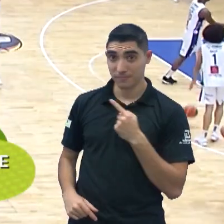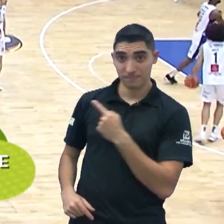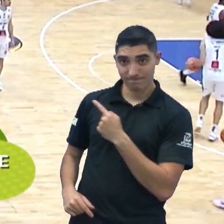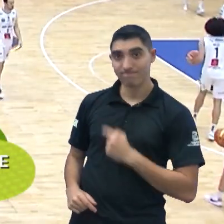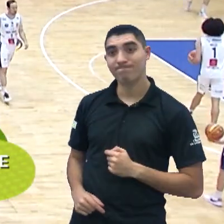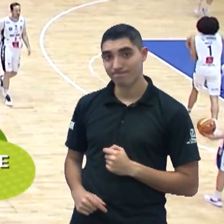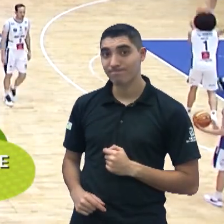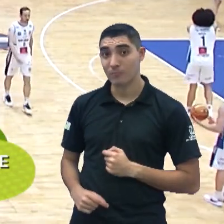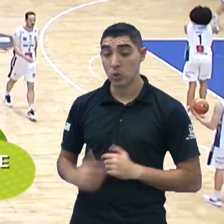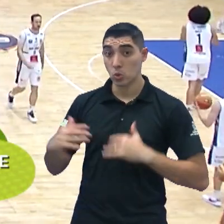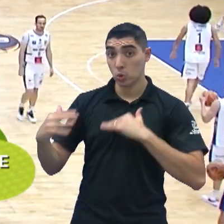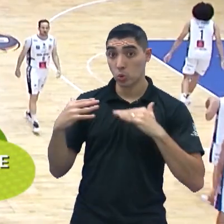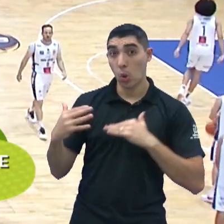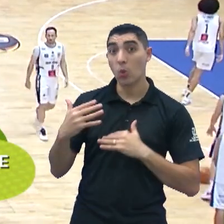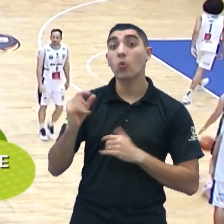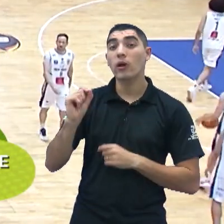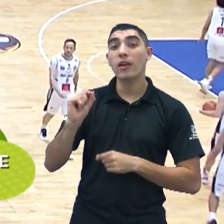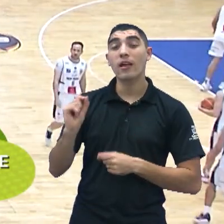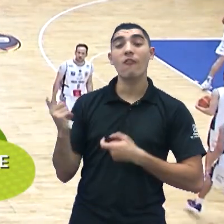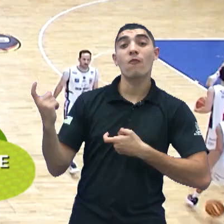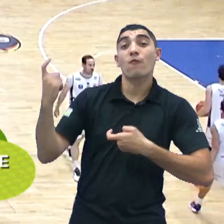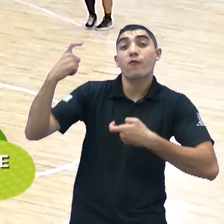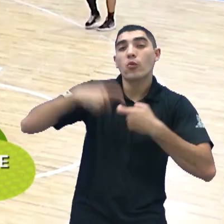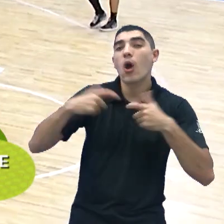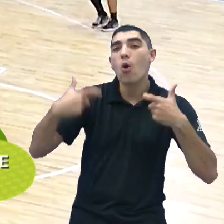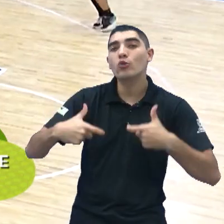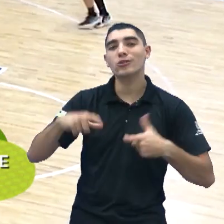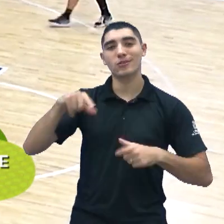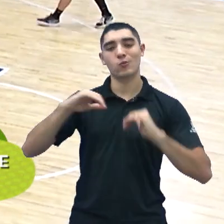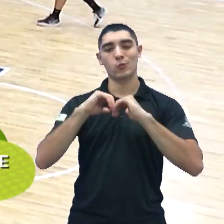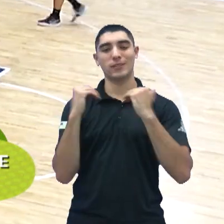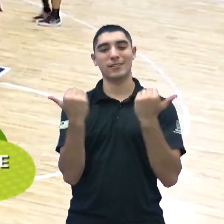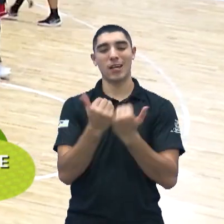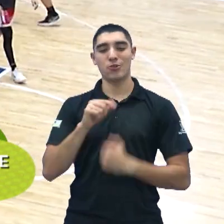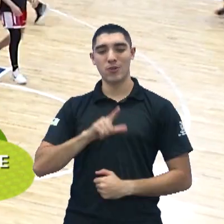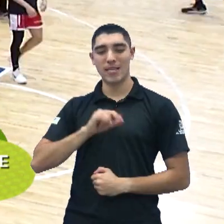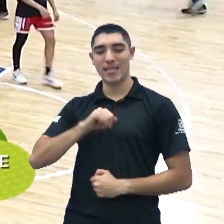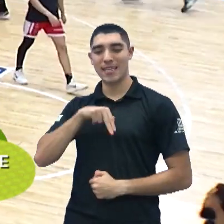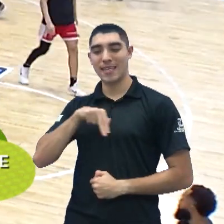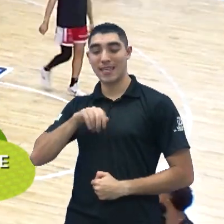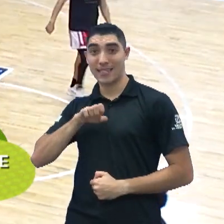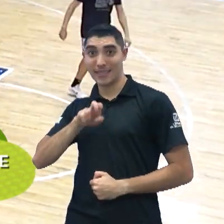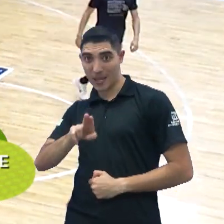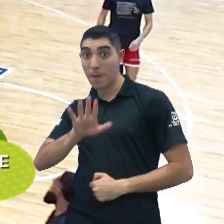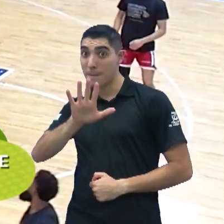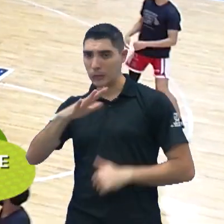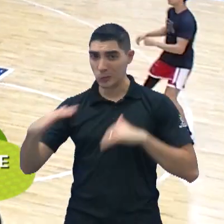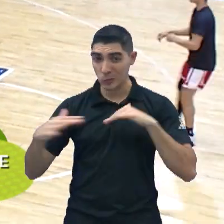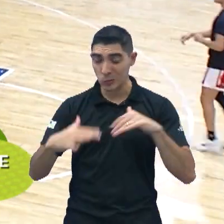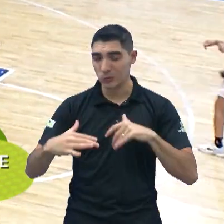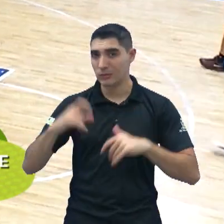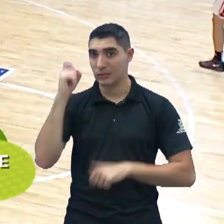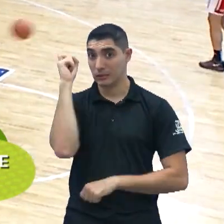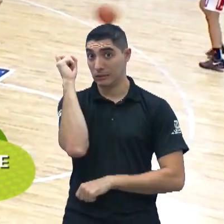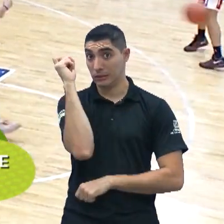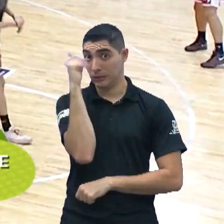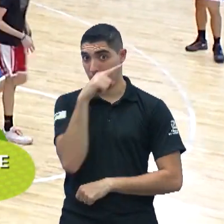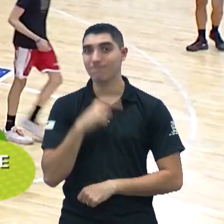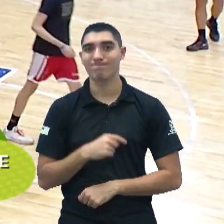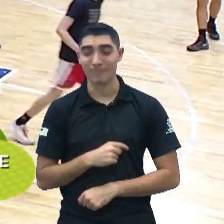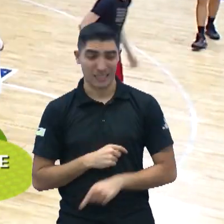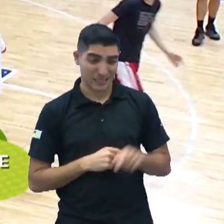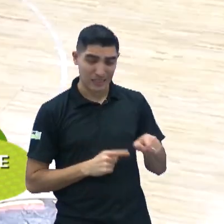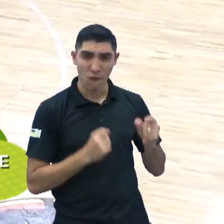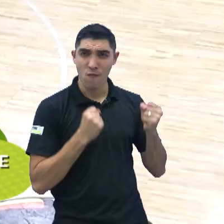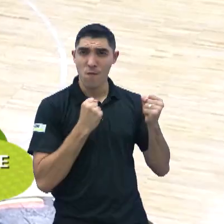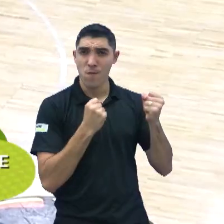a volta para o ginásio Lineu de Moura. Mas a parada era dura. Pela frente, a forte equipe